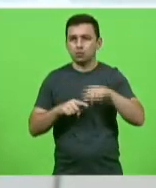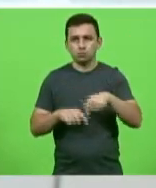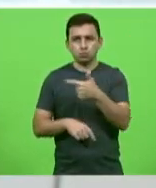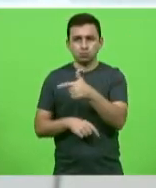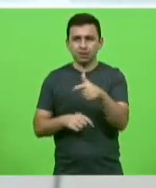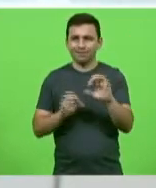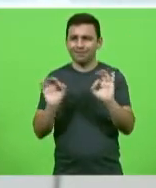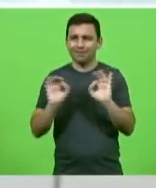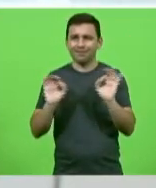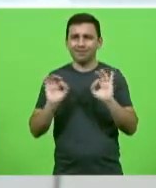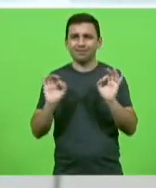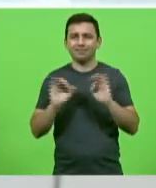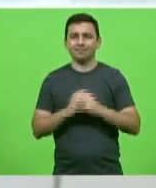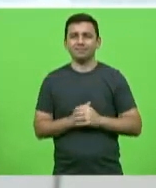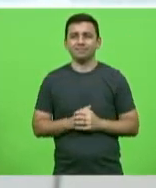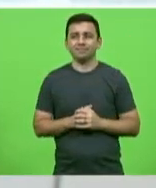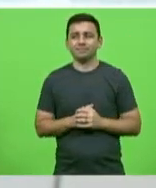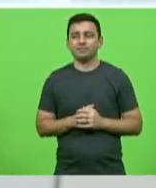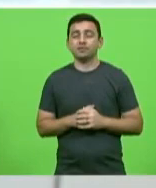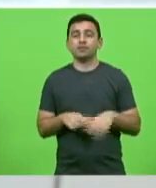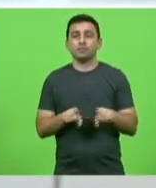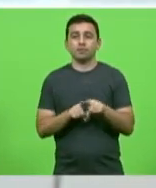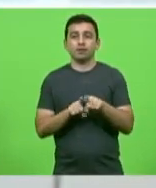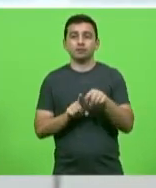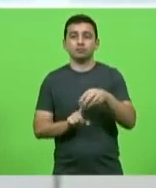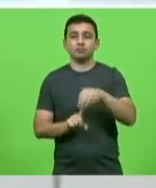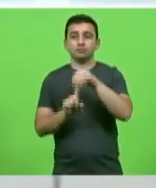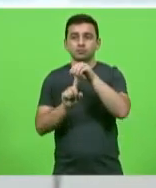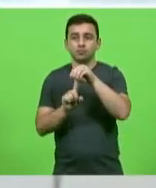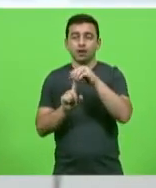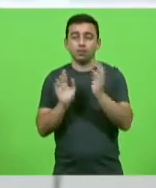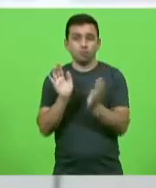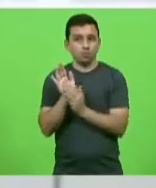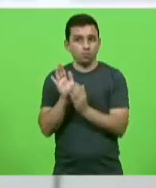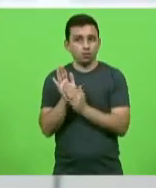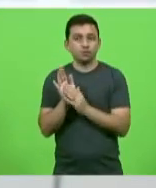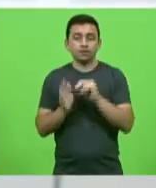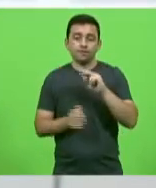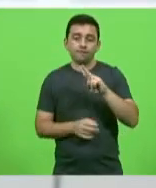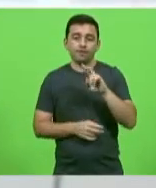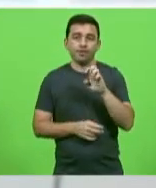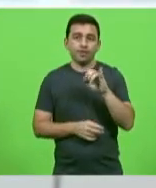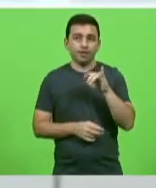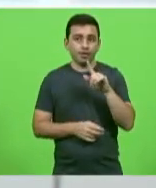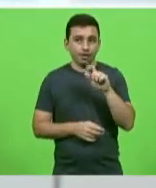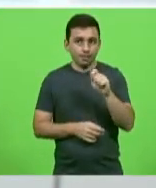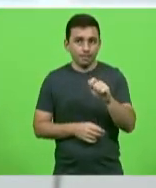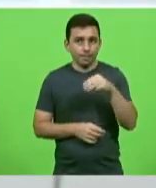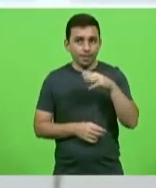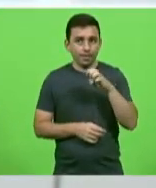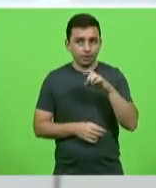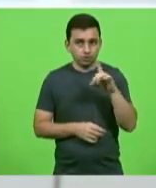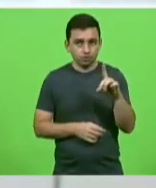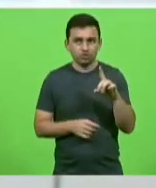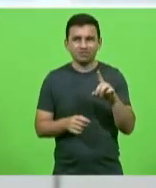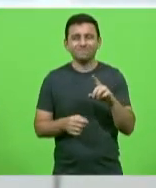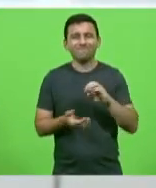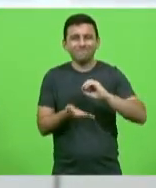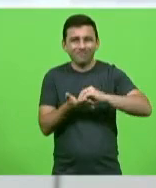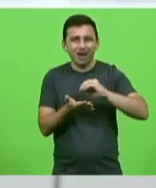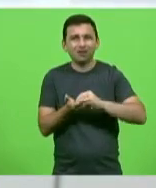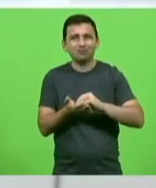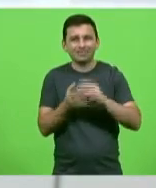aliás Vale ressaltar que a própria proposta da Veiga mede é provida de incongruência